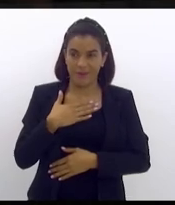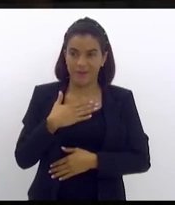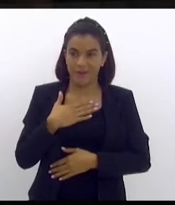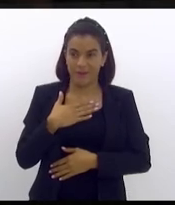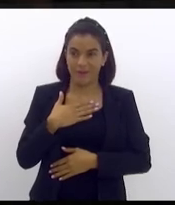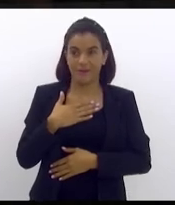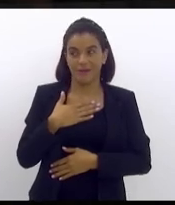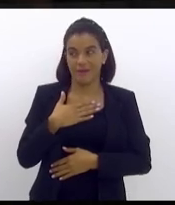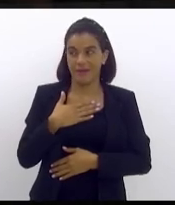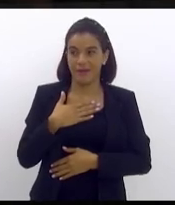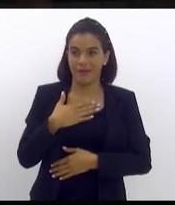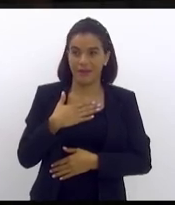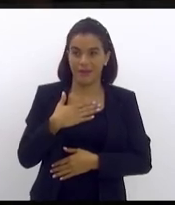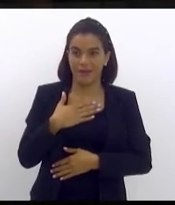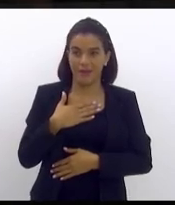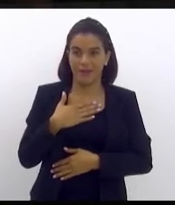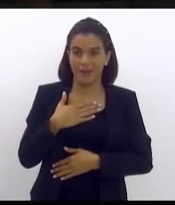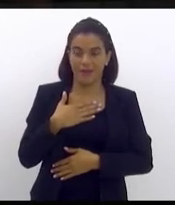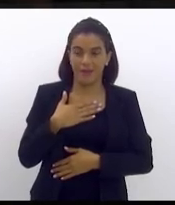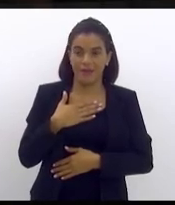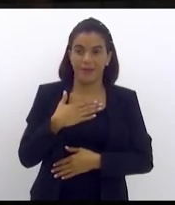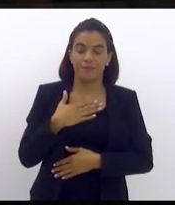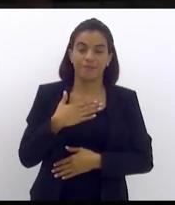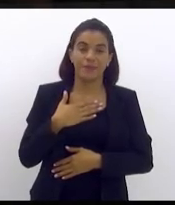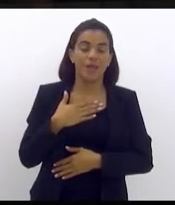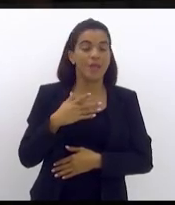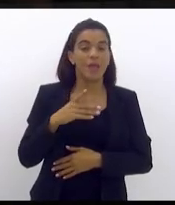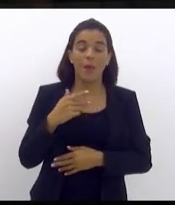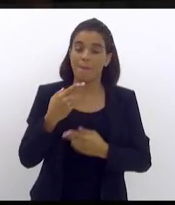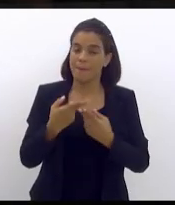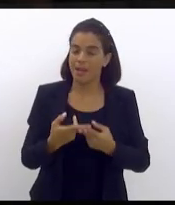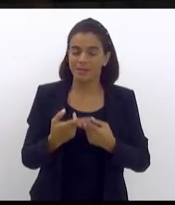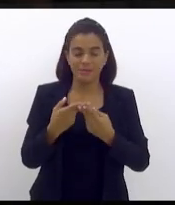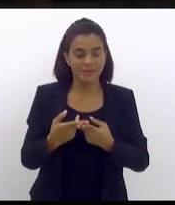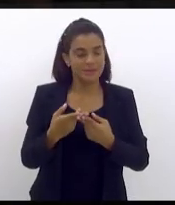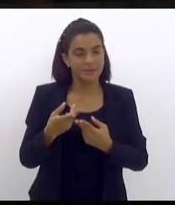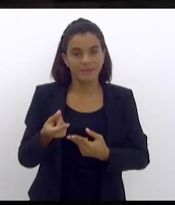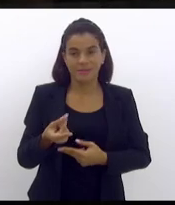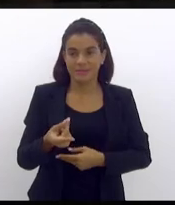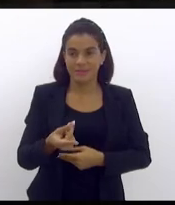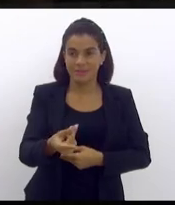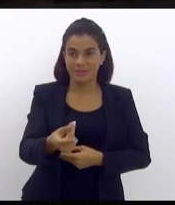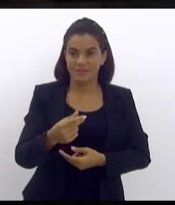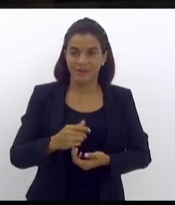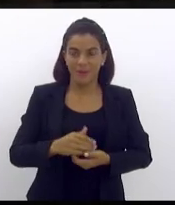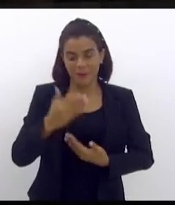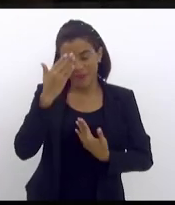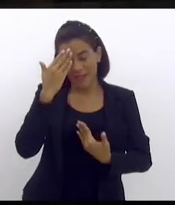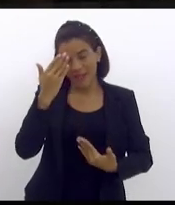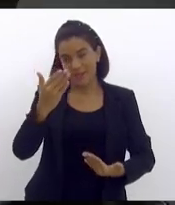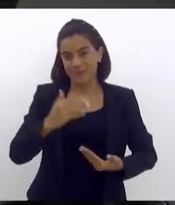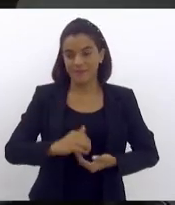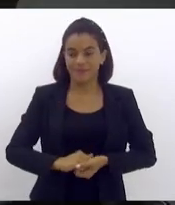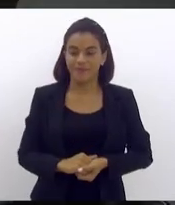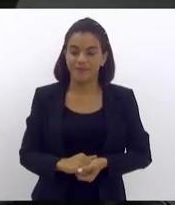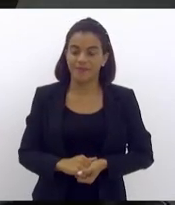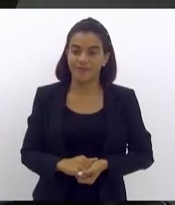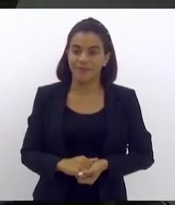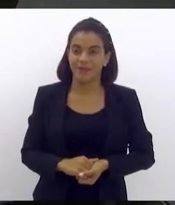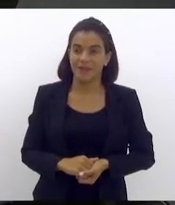e eu quero lhe agradecer a paciência infinita de ter me ouvido Muito obrigado senhor